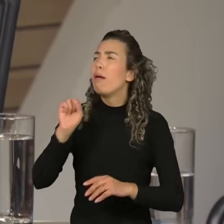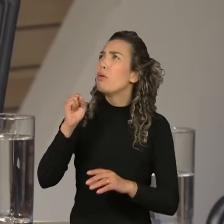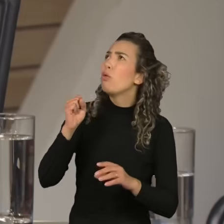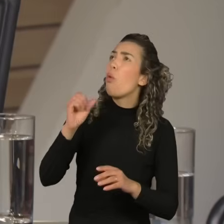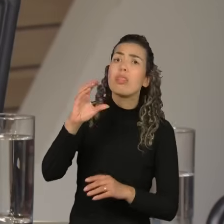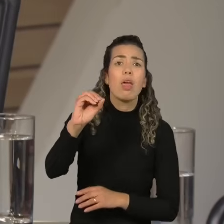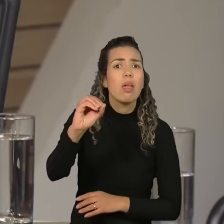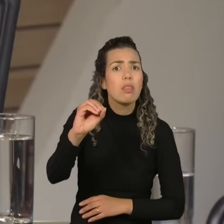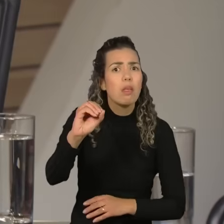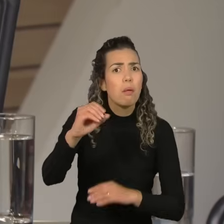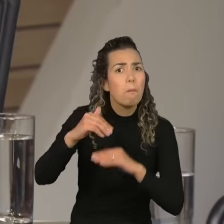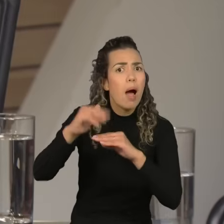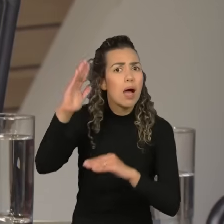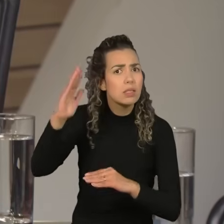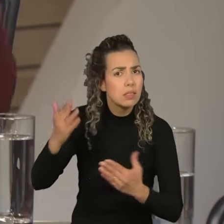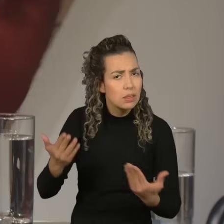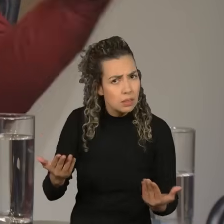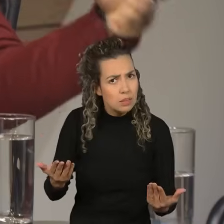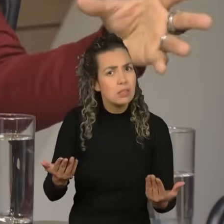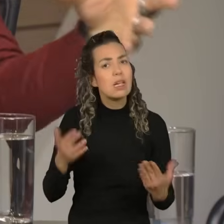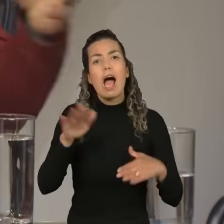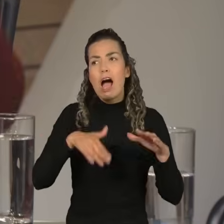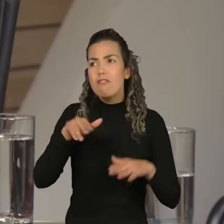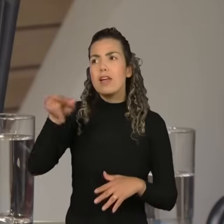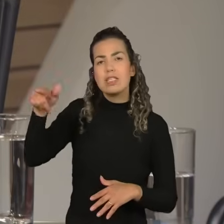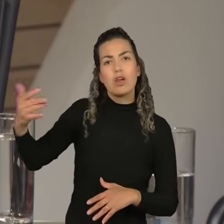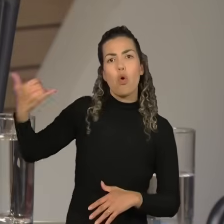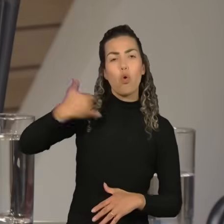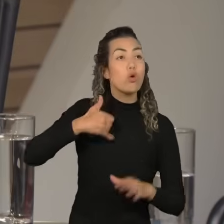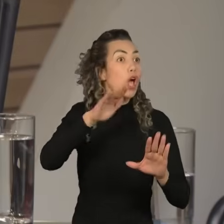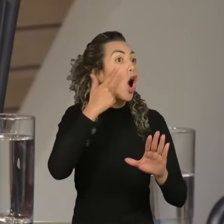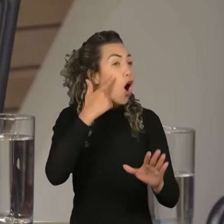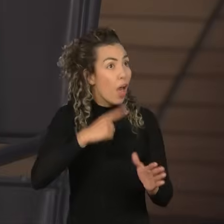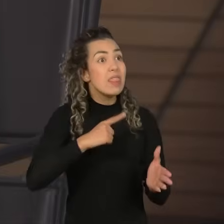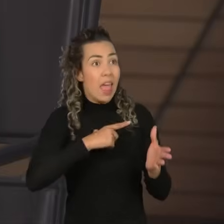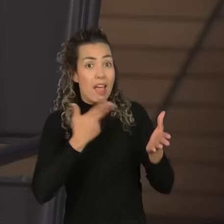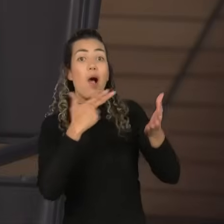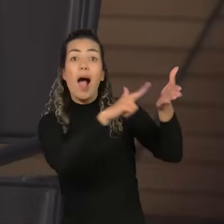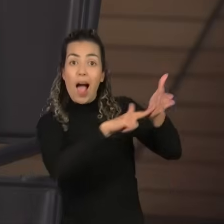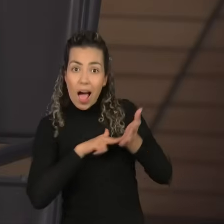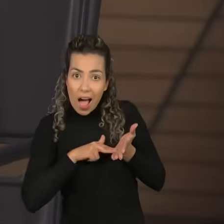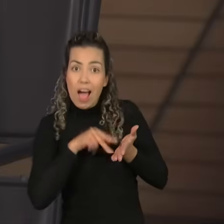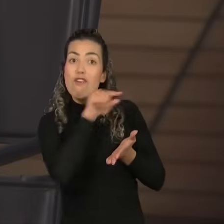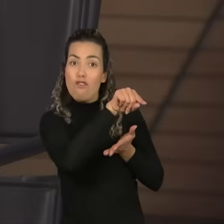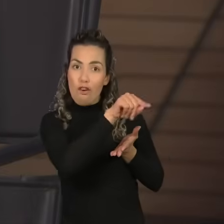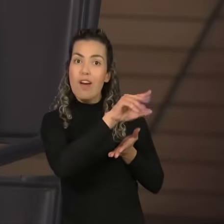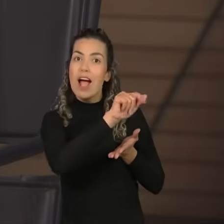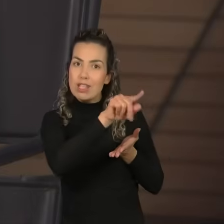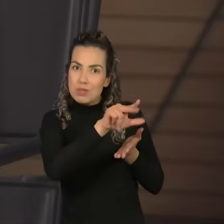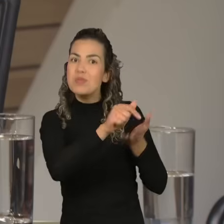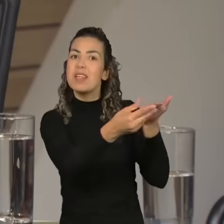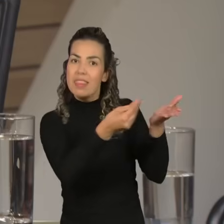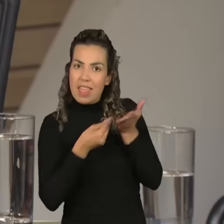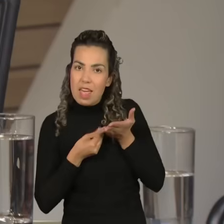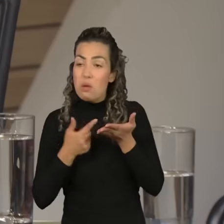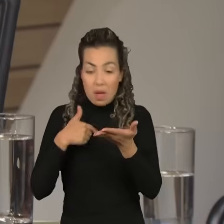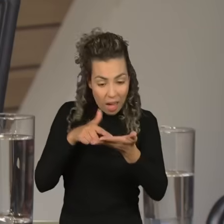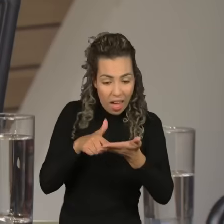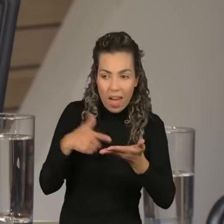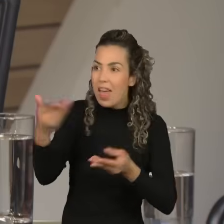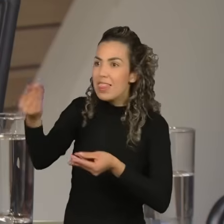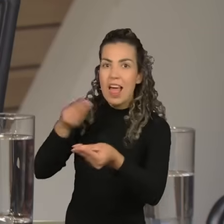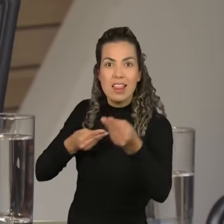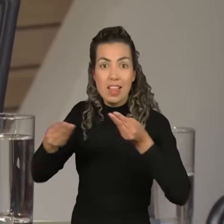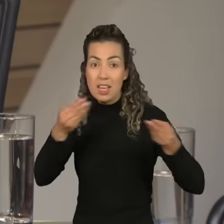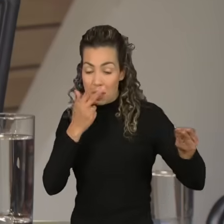Então, sempre vem alguém, olha, eu tenho um poema inédito, eu tenho um bilhete, eu tenho uma carta. Isso vai enriquecendo o trabalho, né? E é muito emocionante,